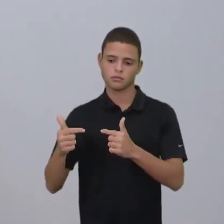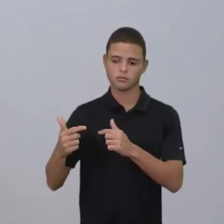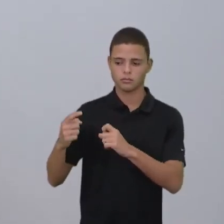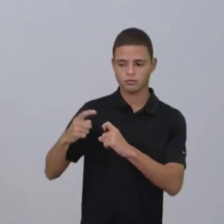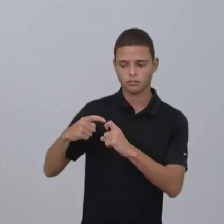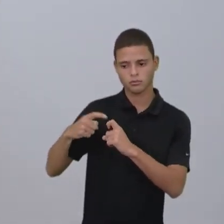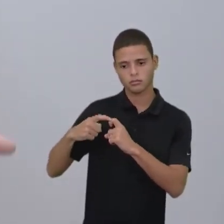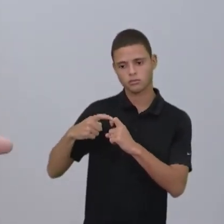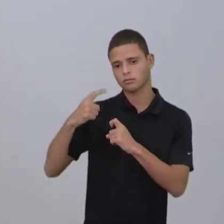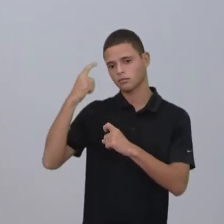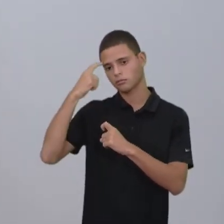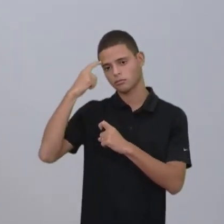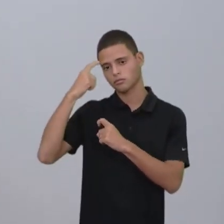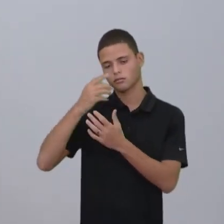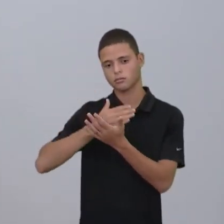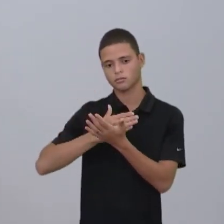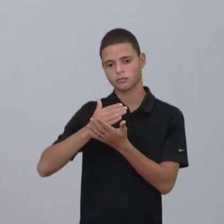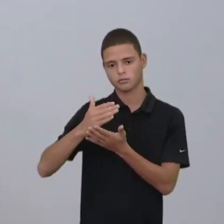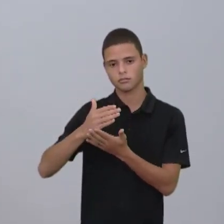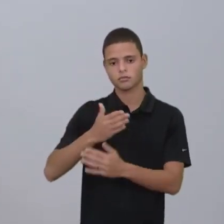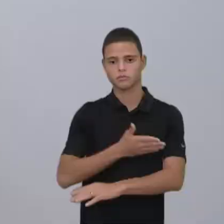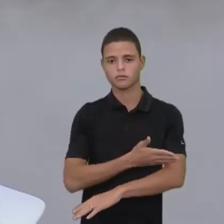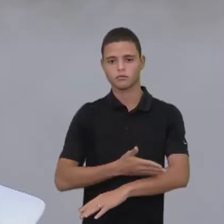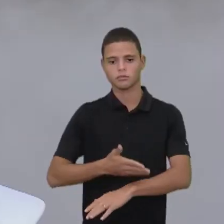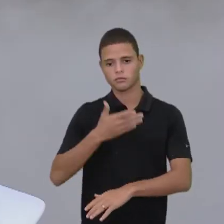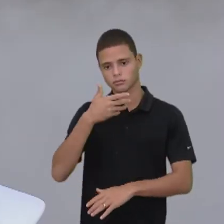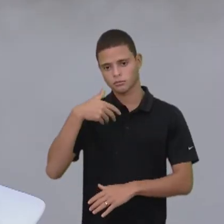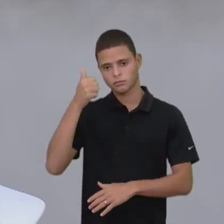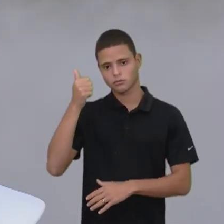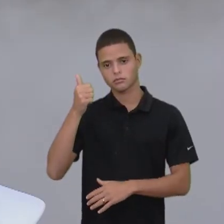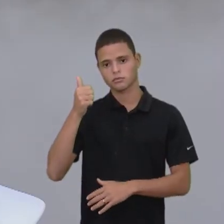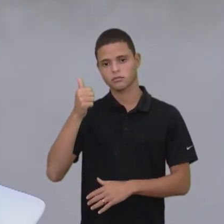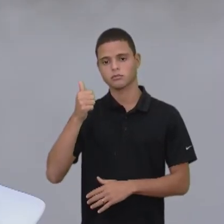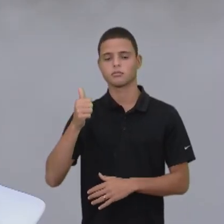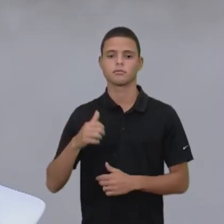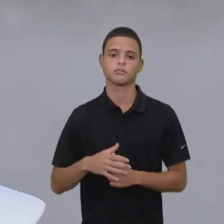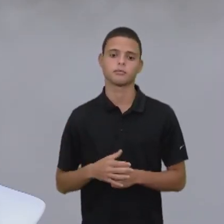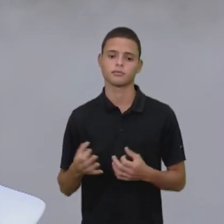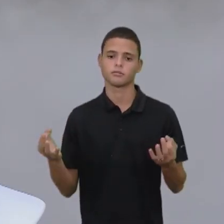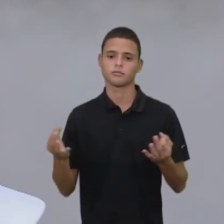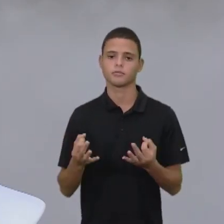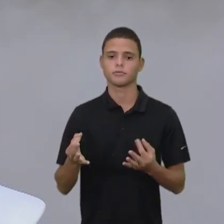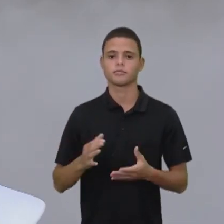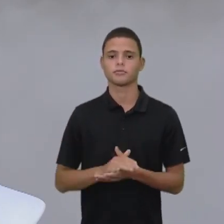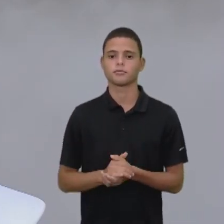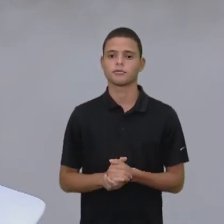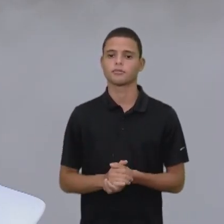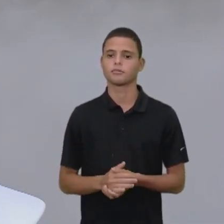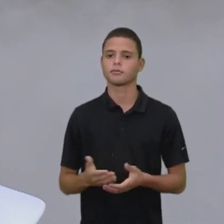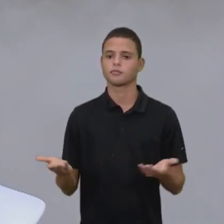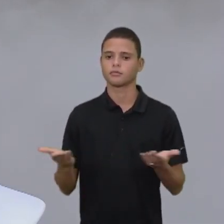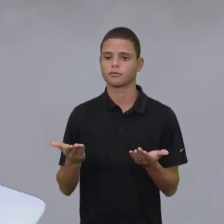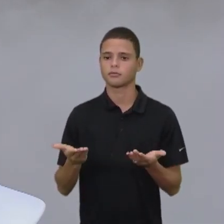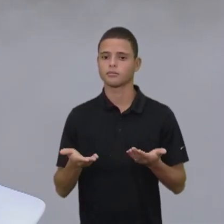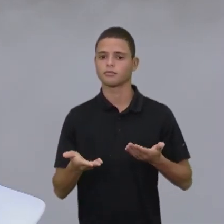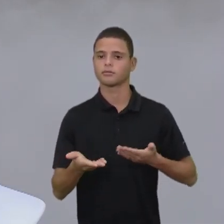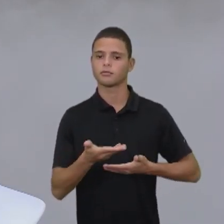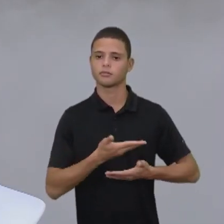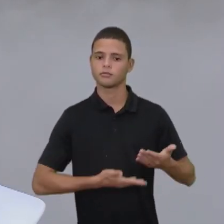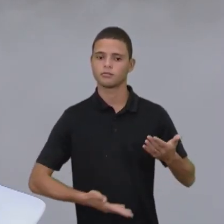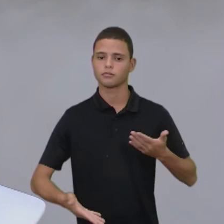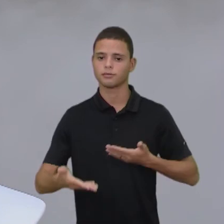terápico, costumam dar os melhores resultados, né? Perfeito. E aí, né, a gente vai agora para o nosso momento